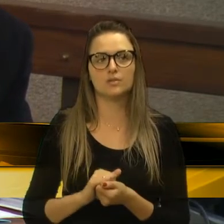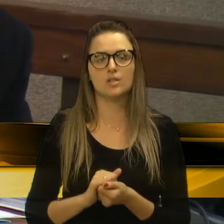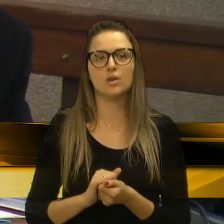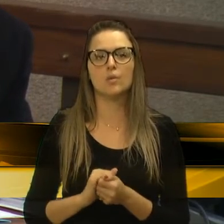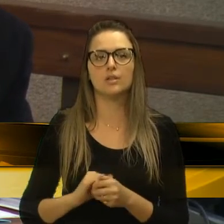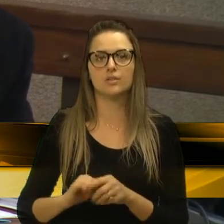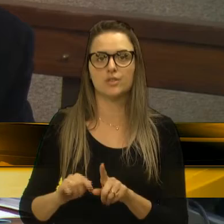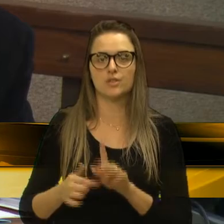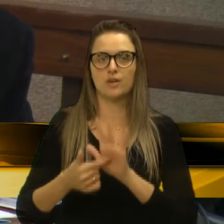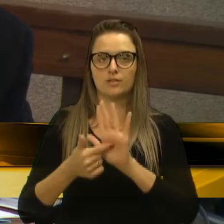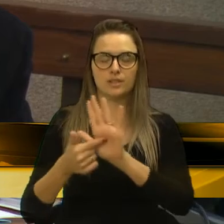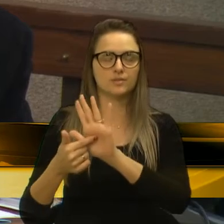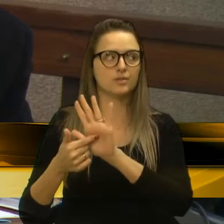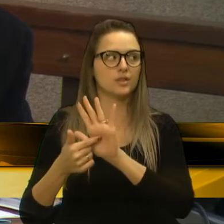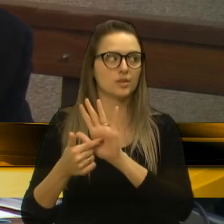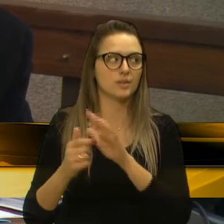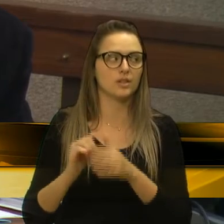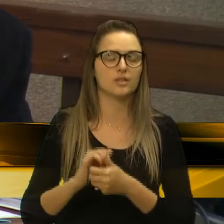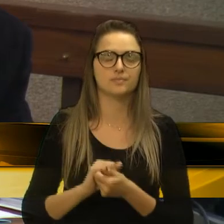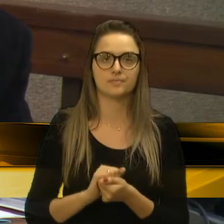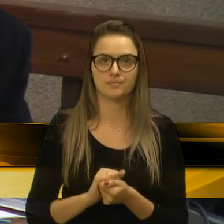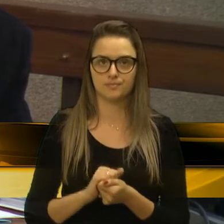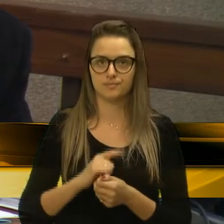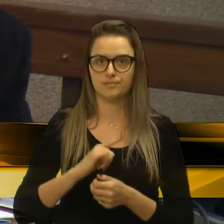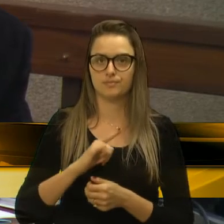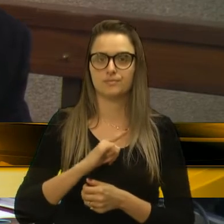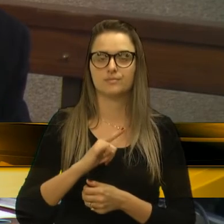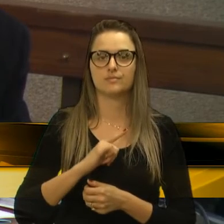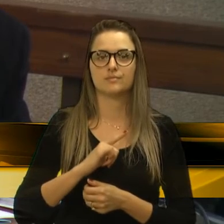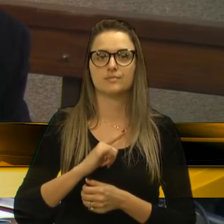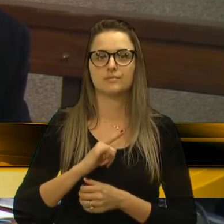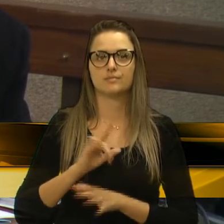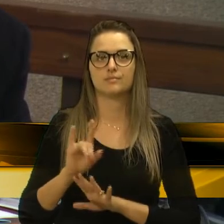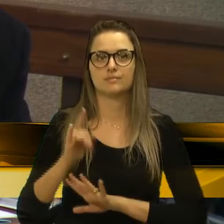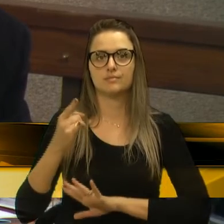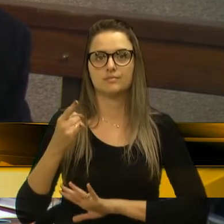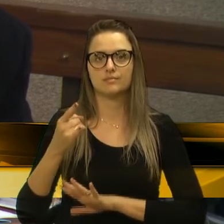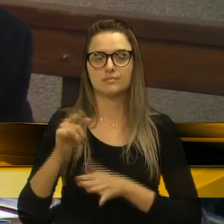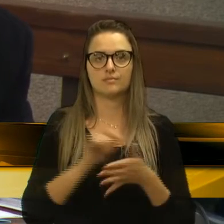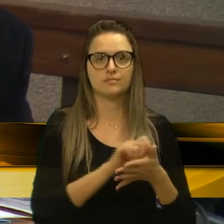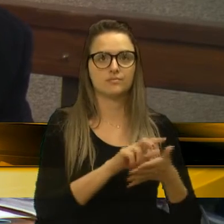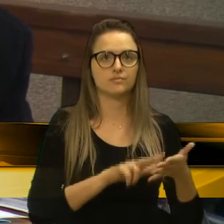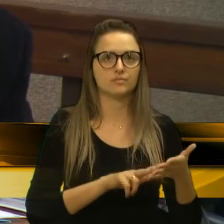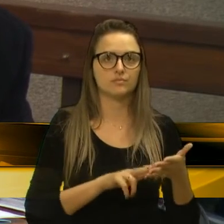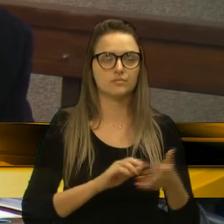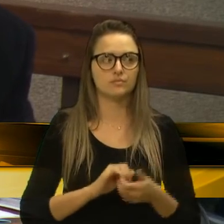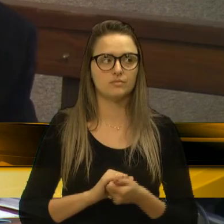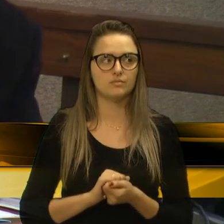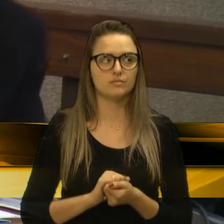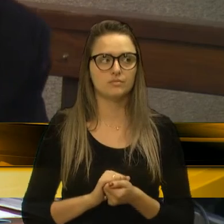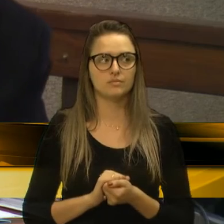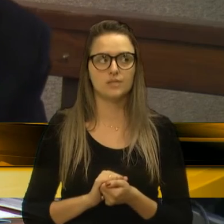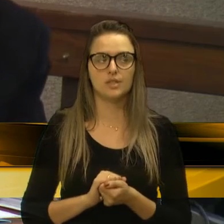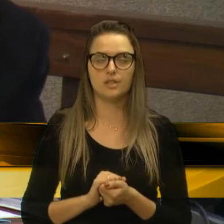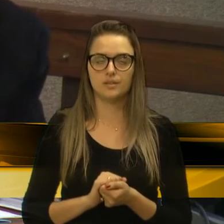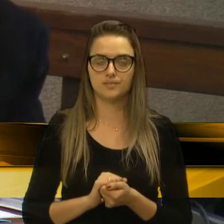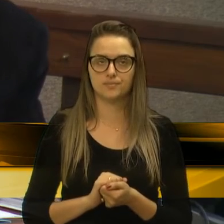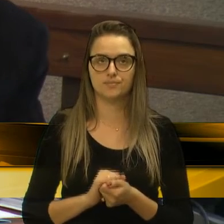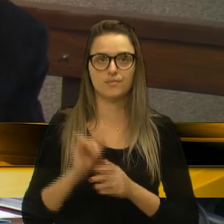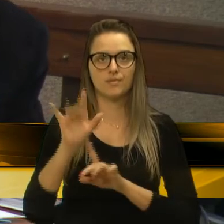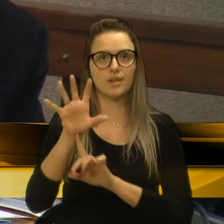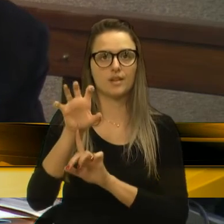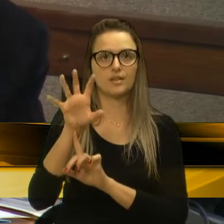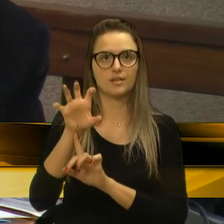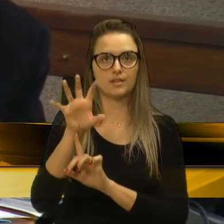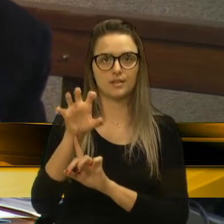interesse público porque essa antena viria atender em última análise interesse público não têm telefonia não é essa terra não é para